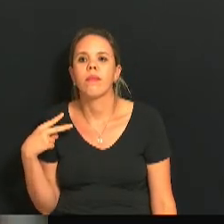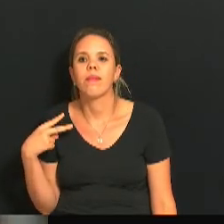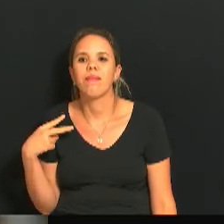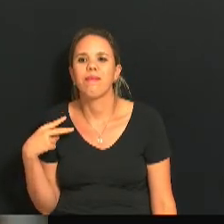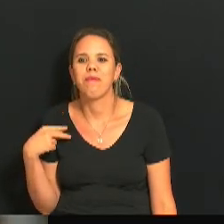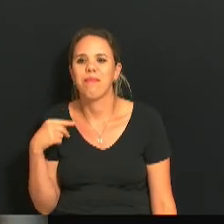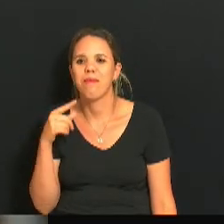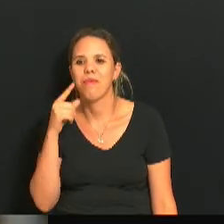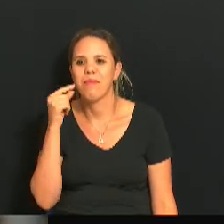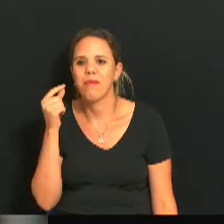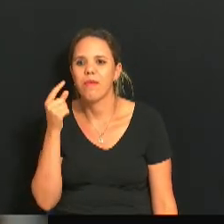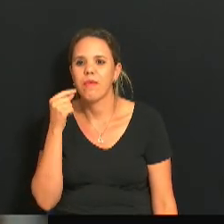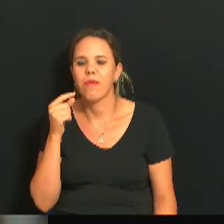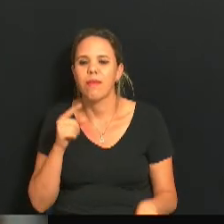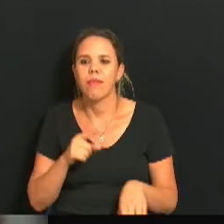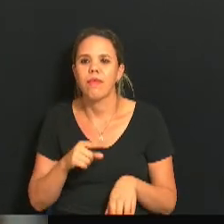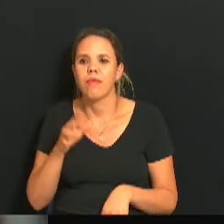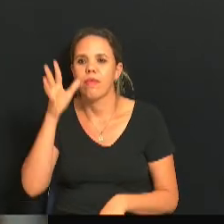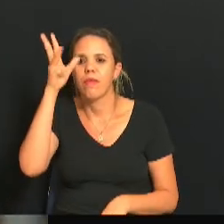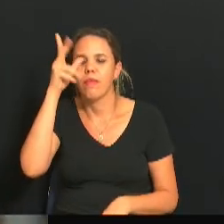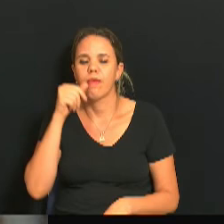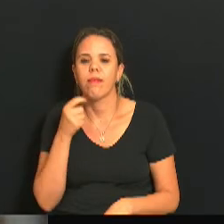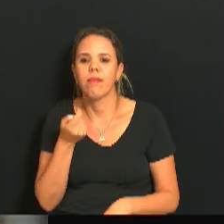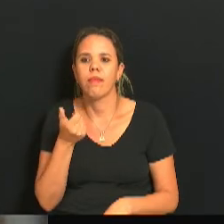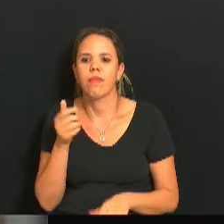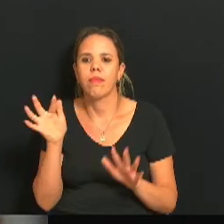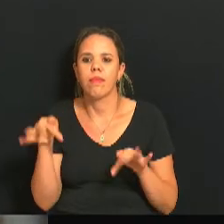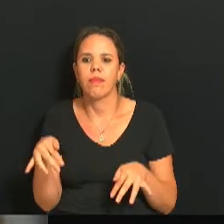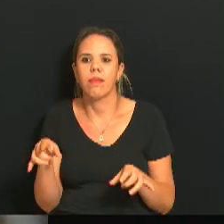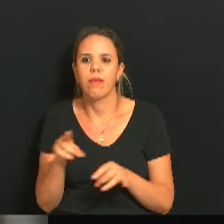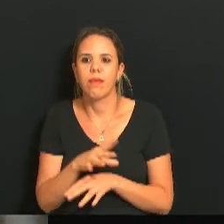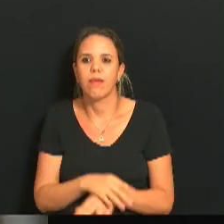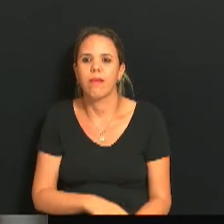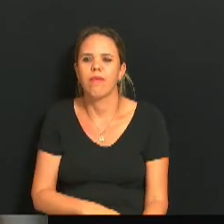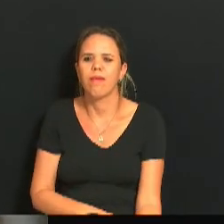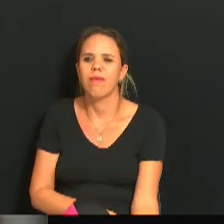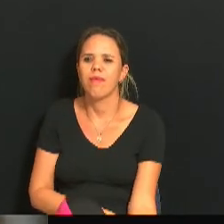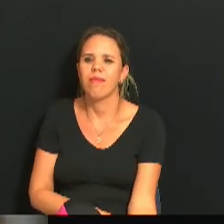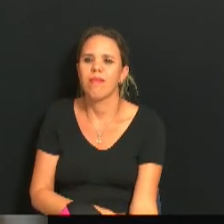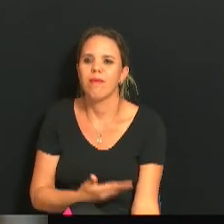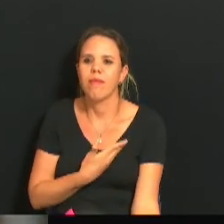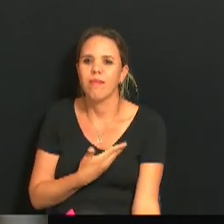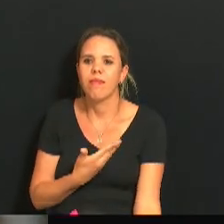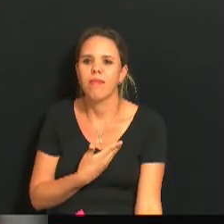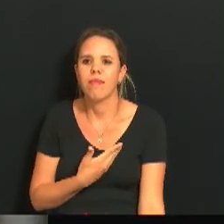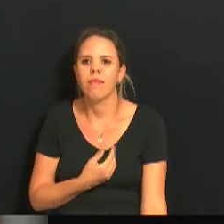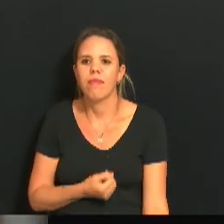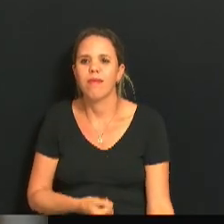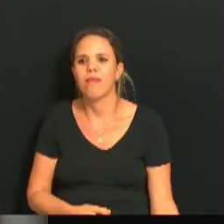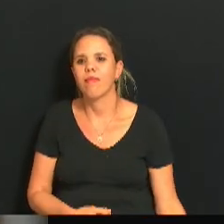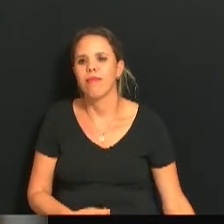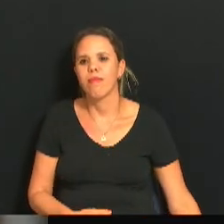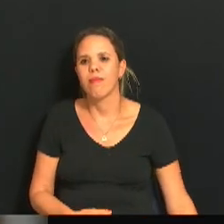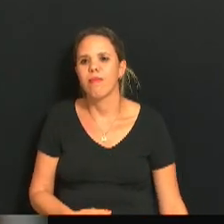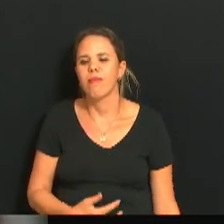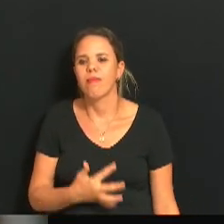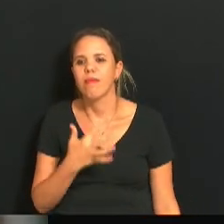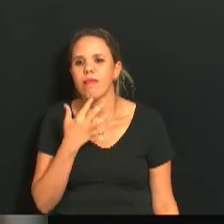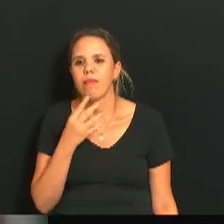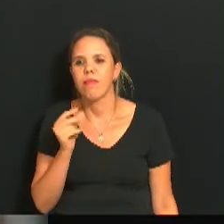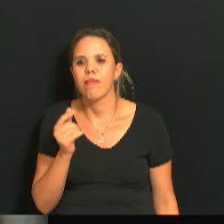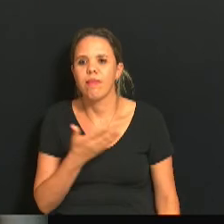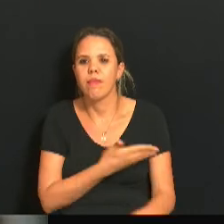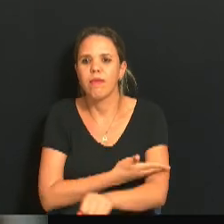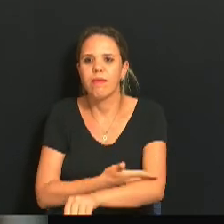significa que o horário que a gente quase terminar aqui já né dela uma amiga também quem não conhece ainda tá